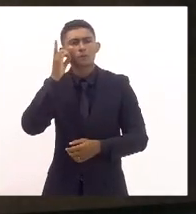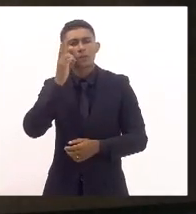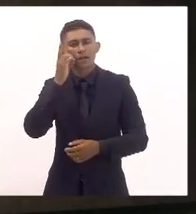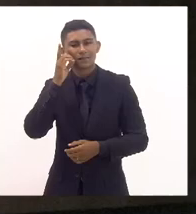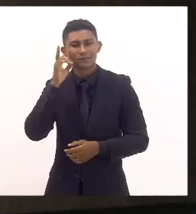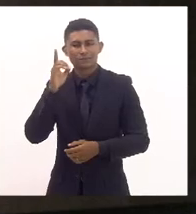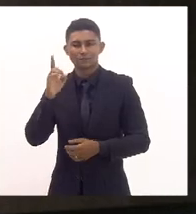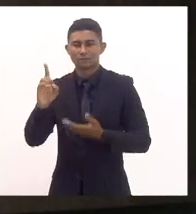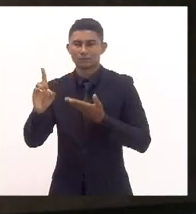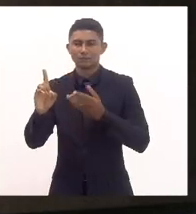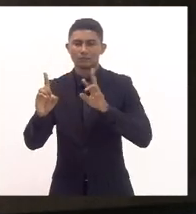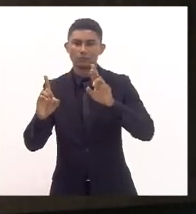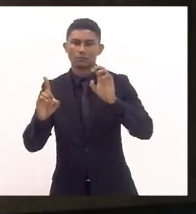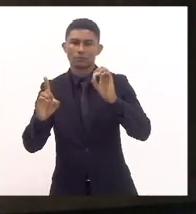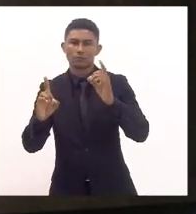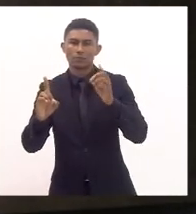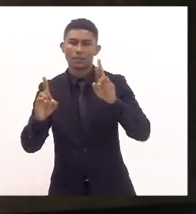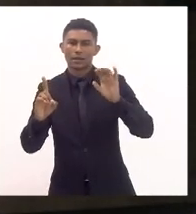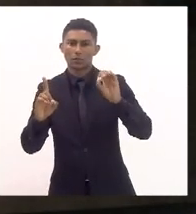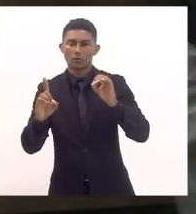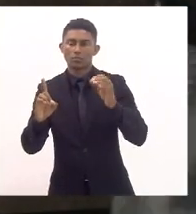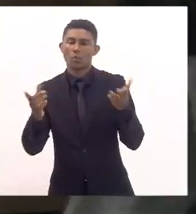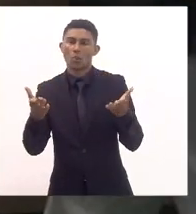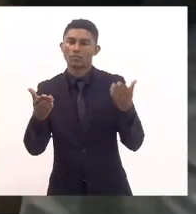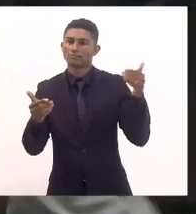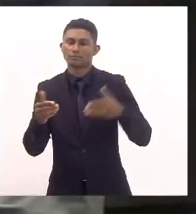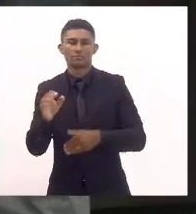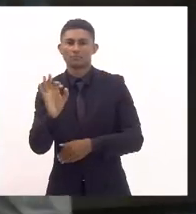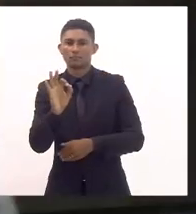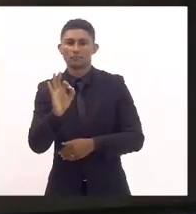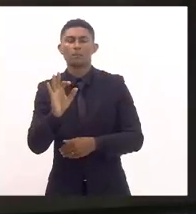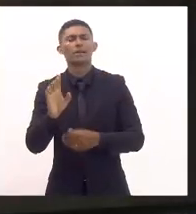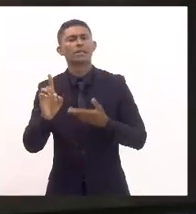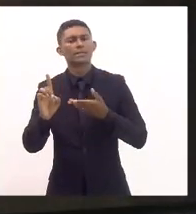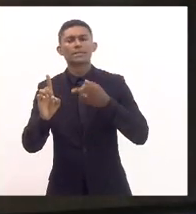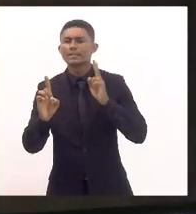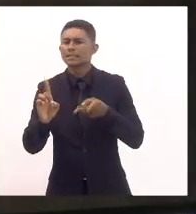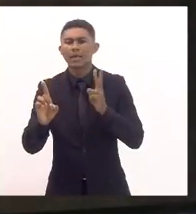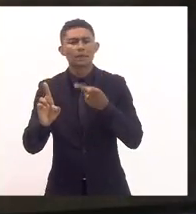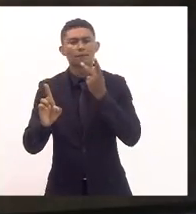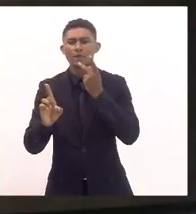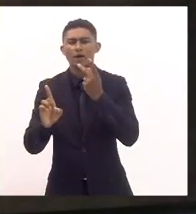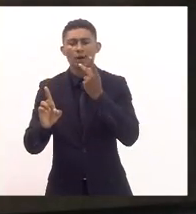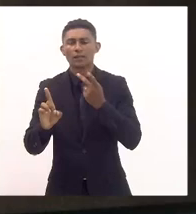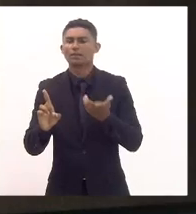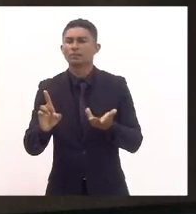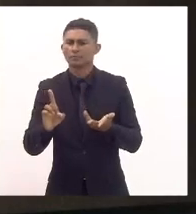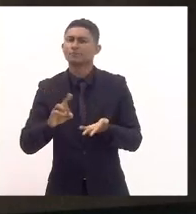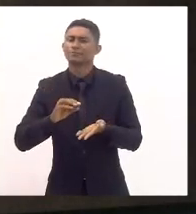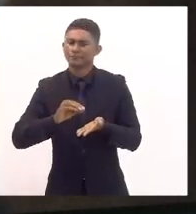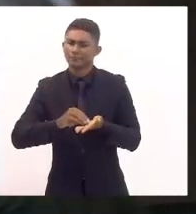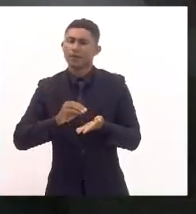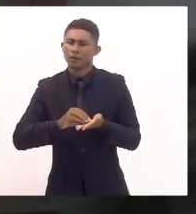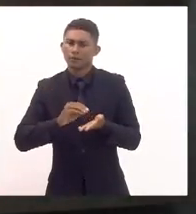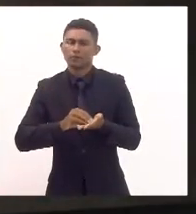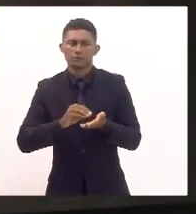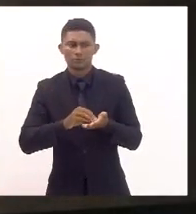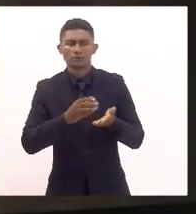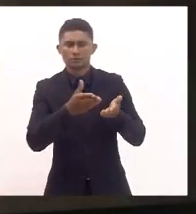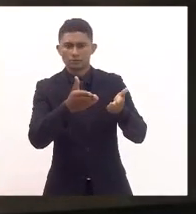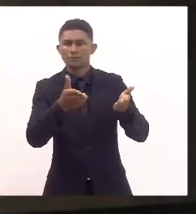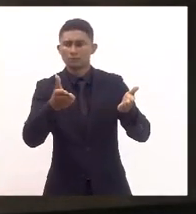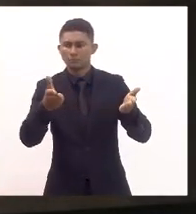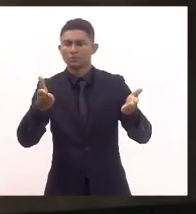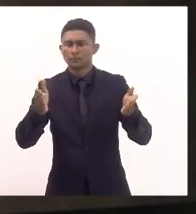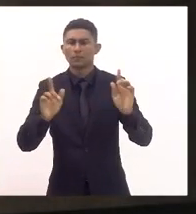isso Deputado Rodrigo Amorim que infelizmente não está aqui mas ele faz sempre essa menção de que falta uma procura por